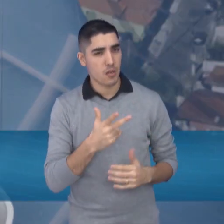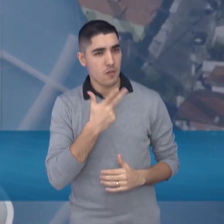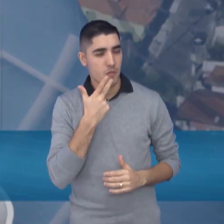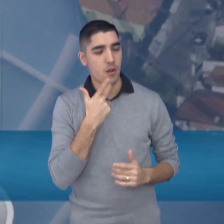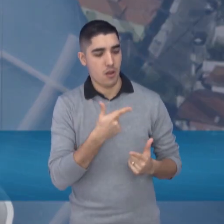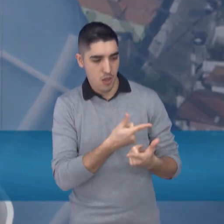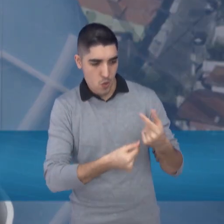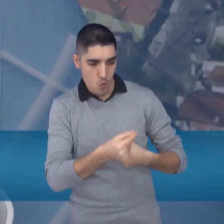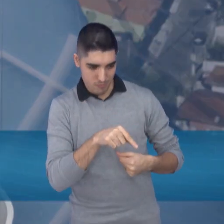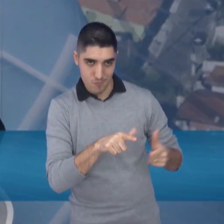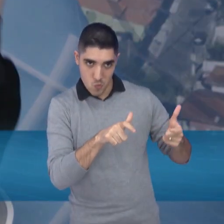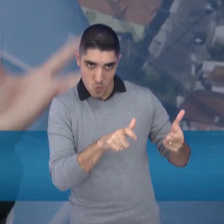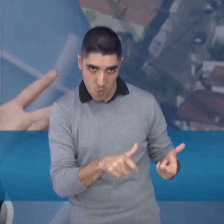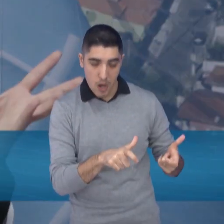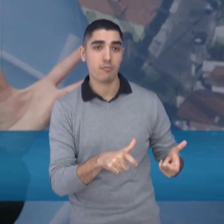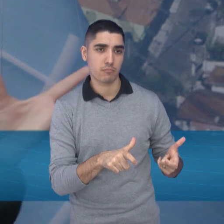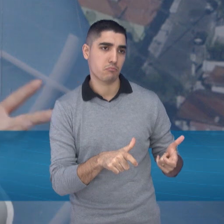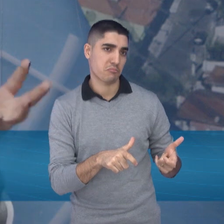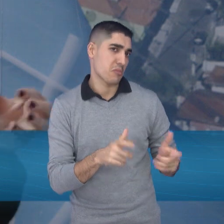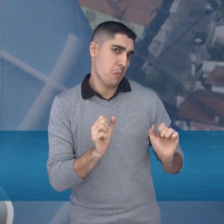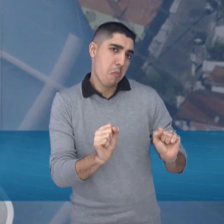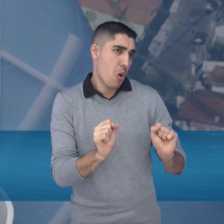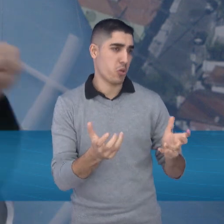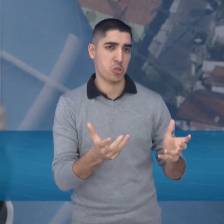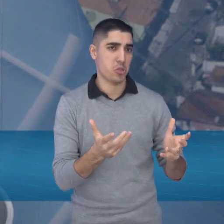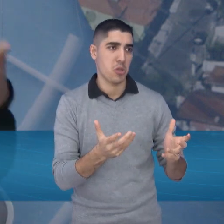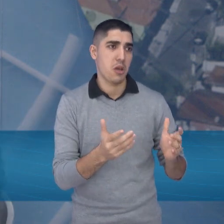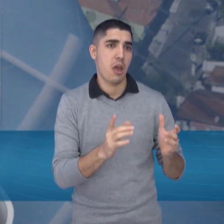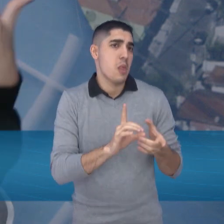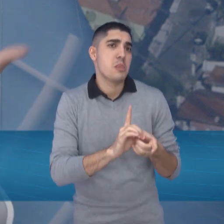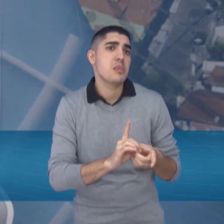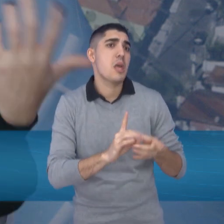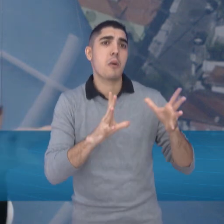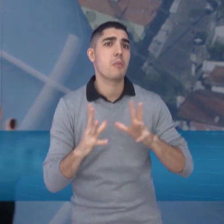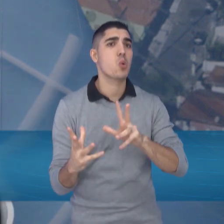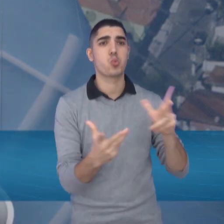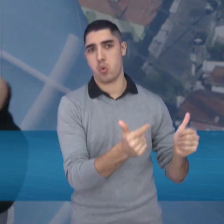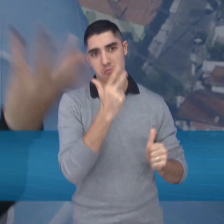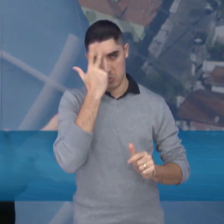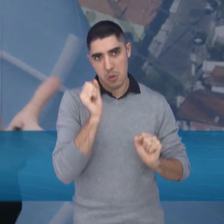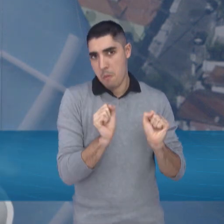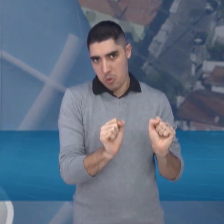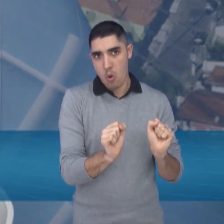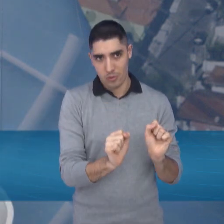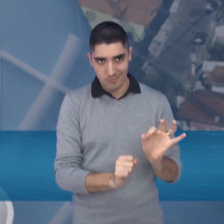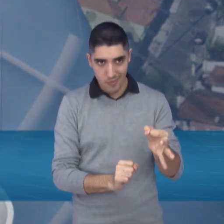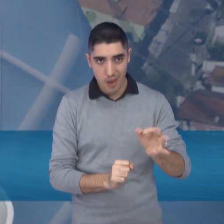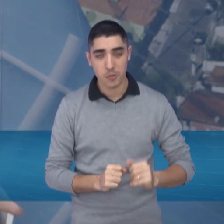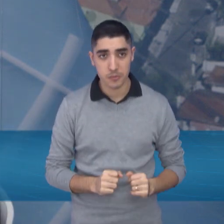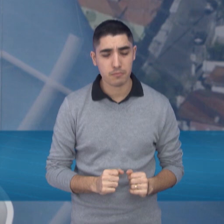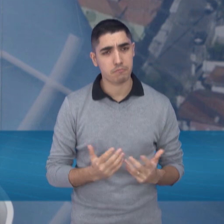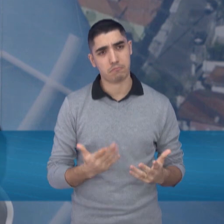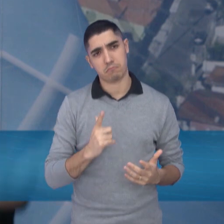local também, ela é universal, né? Ela democratiza para todos, pelo menos essa é a ideia, esse é o intuito, né? Aí eu falo